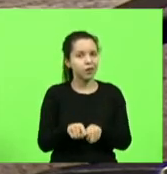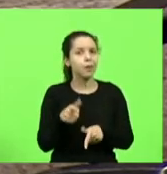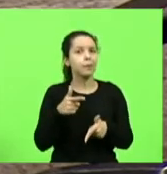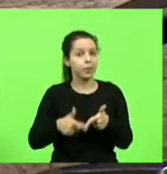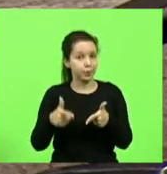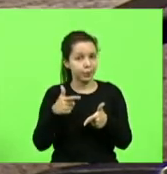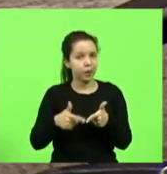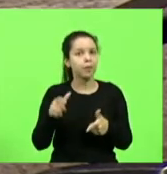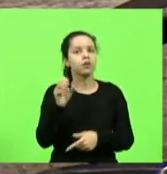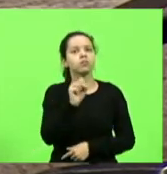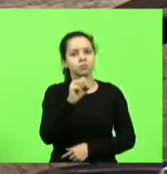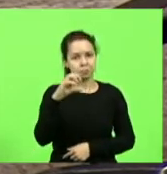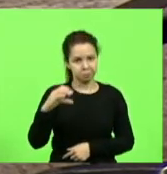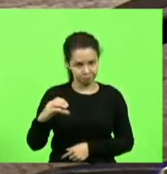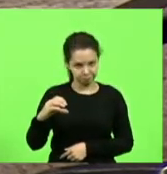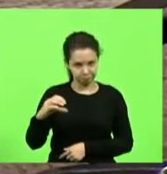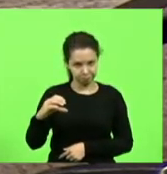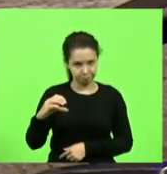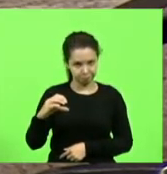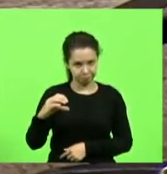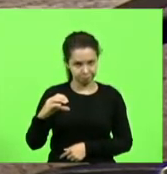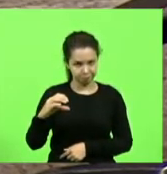Catarina.